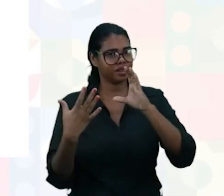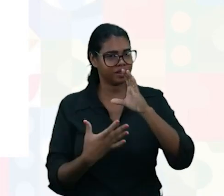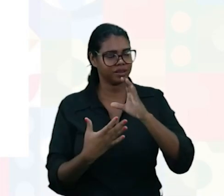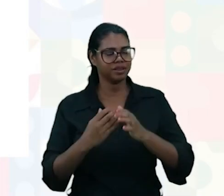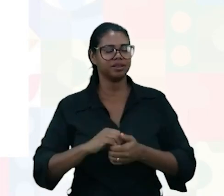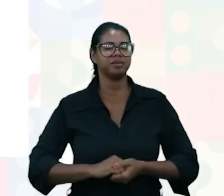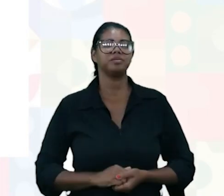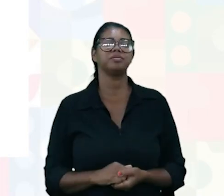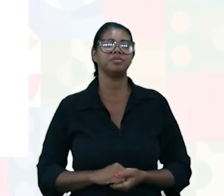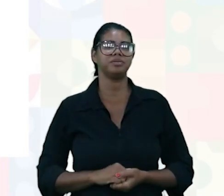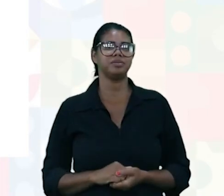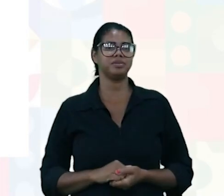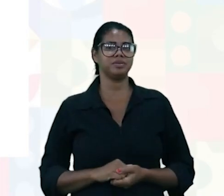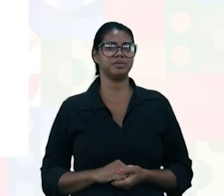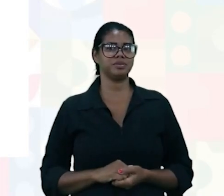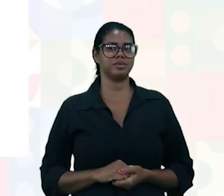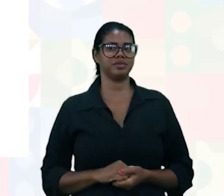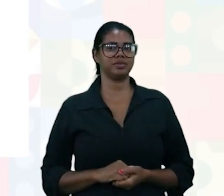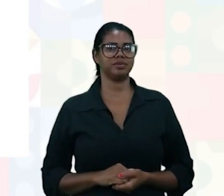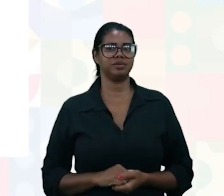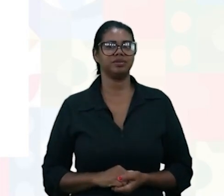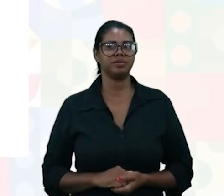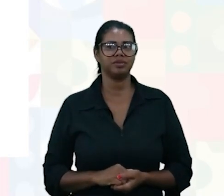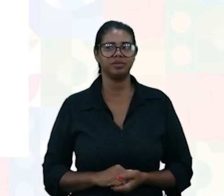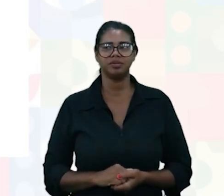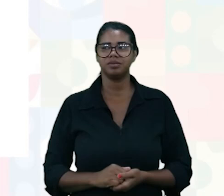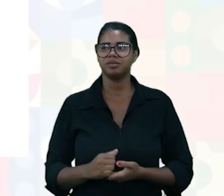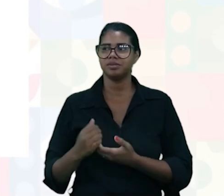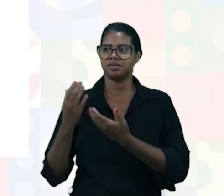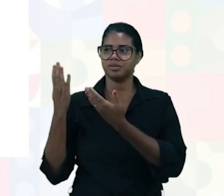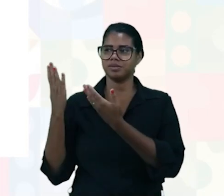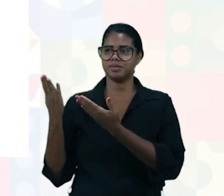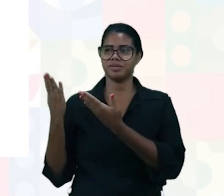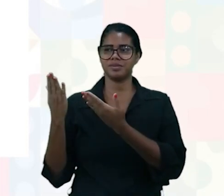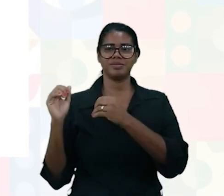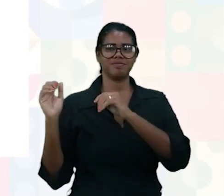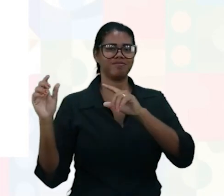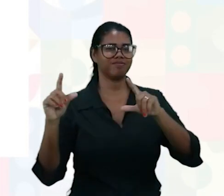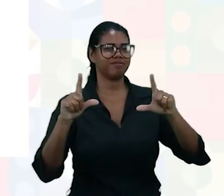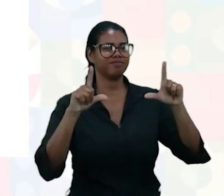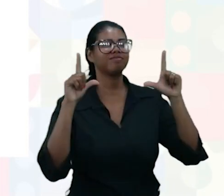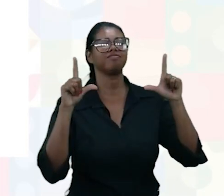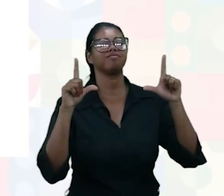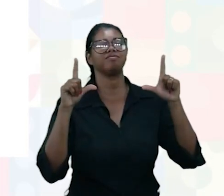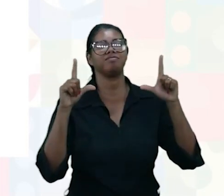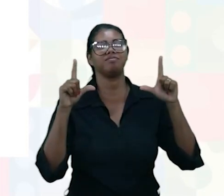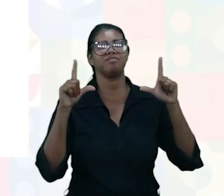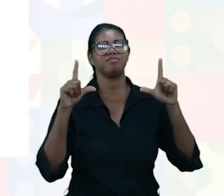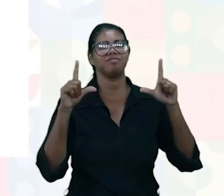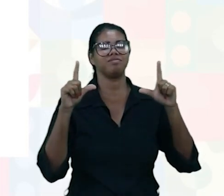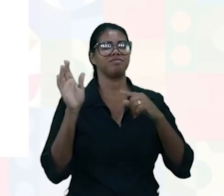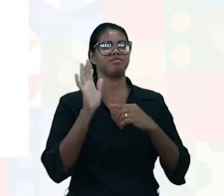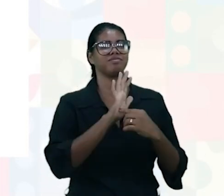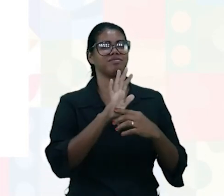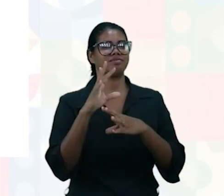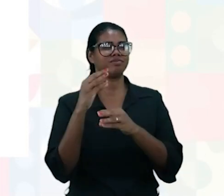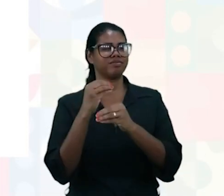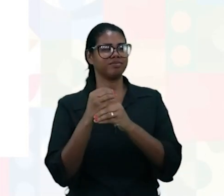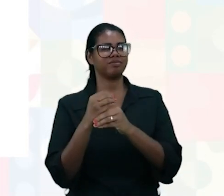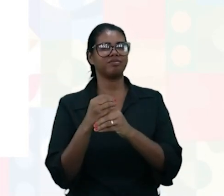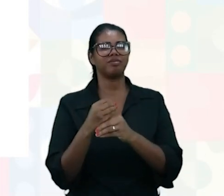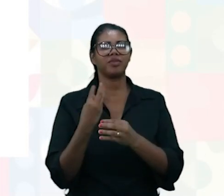tá certo? Então, gente, como eu já falei, seres mitológicos, como eu comecei ali falando, e encantados